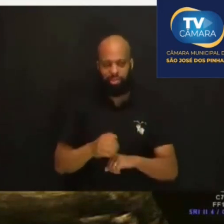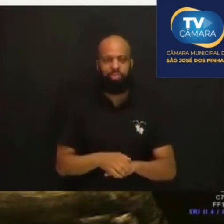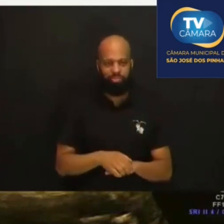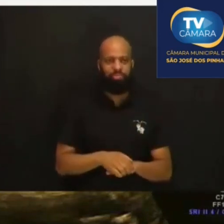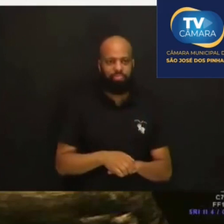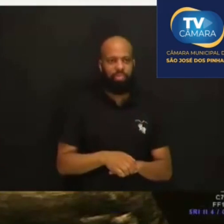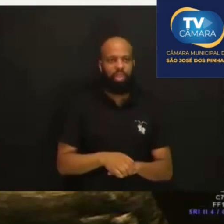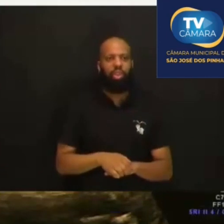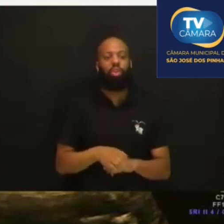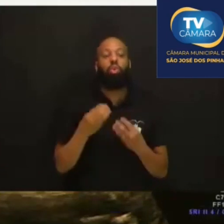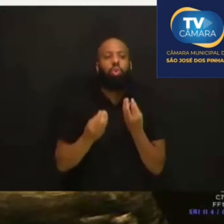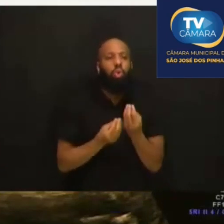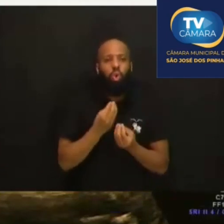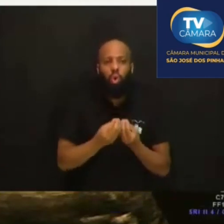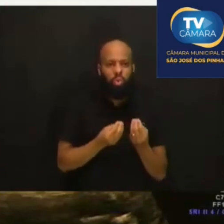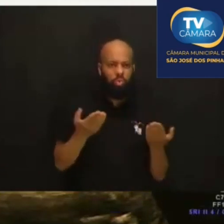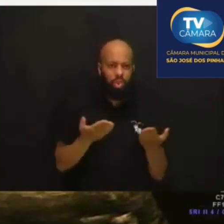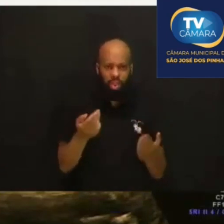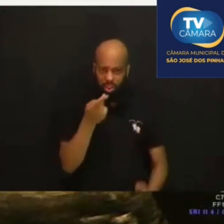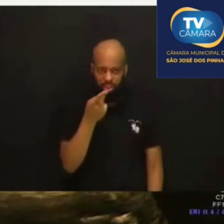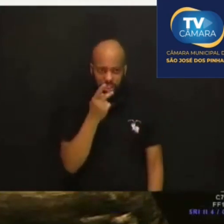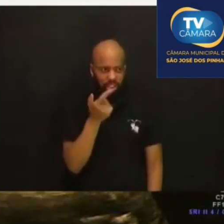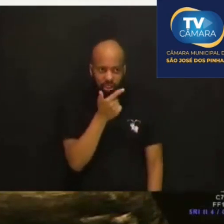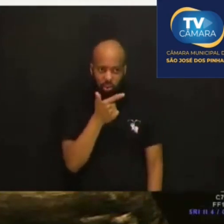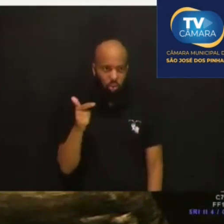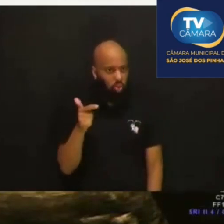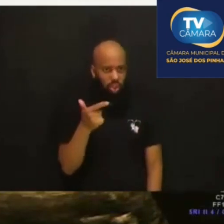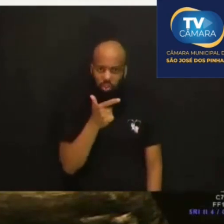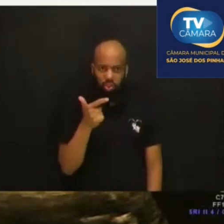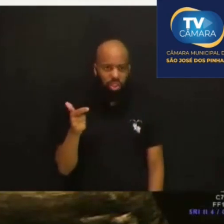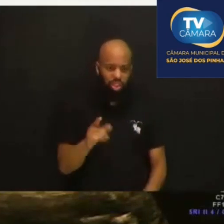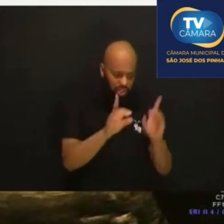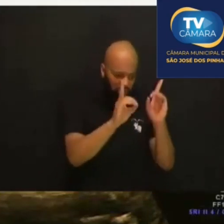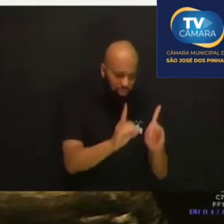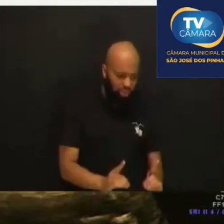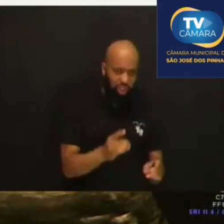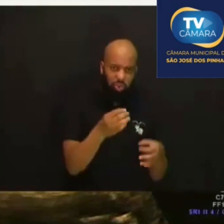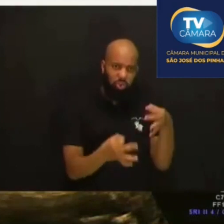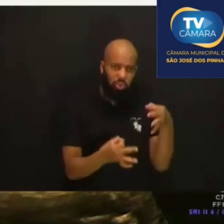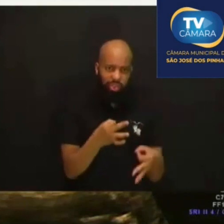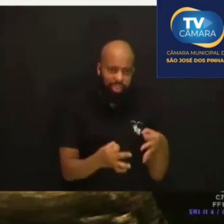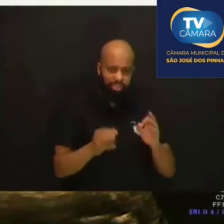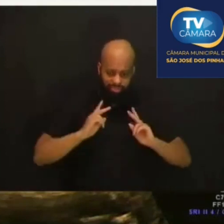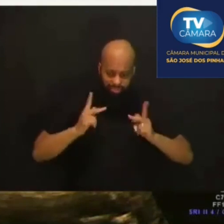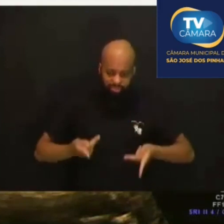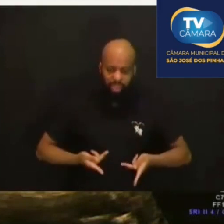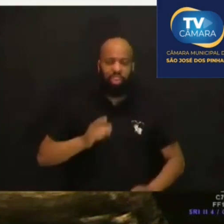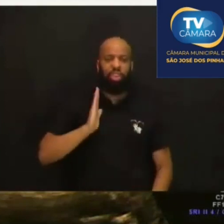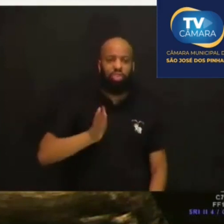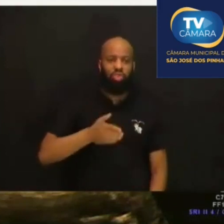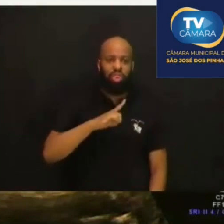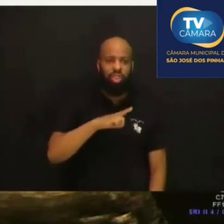Como é que nós estamos aqui dizendo que não tem direito jurídico este ser humano que já tem nome?